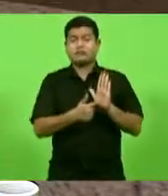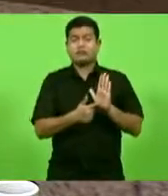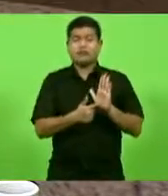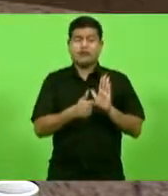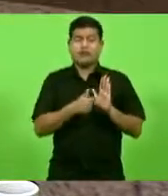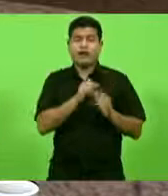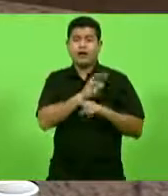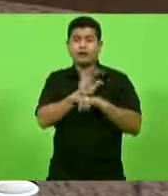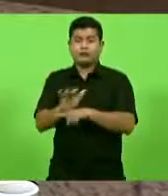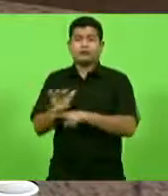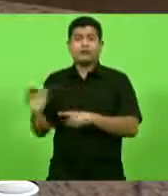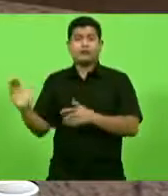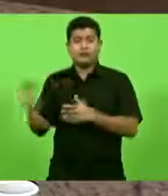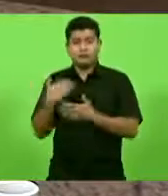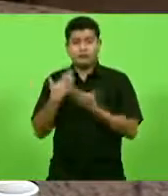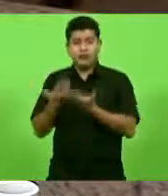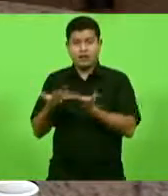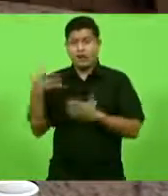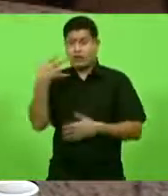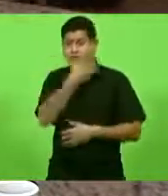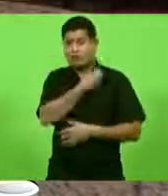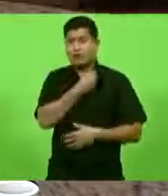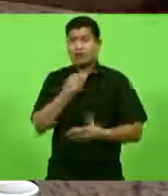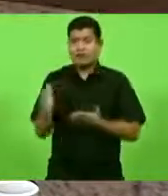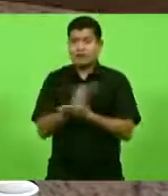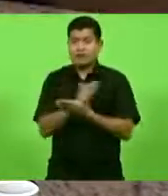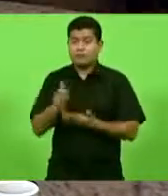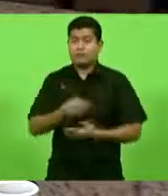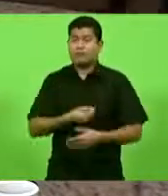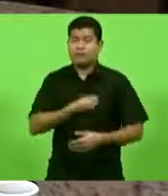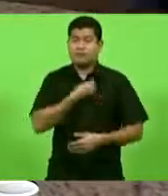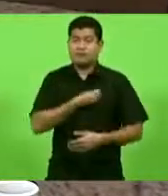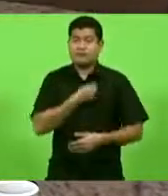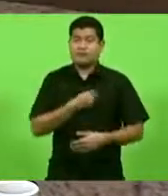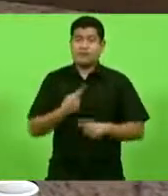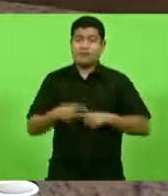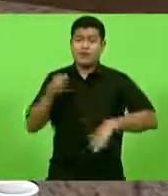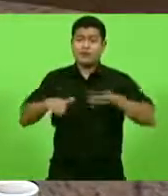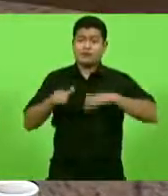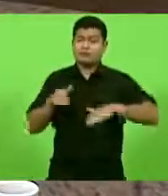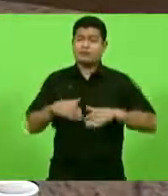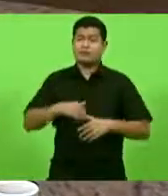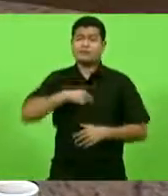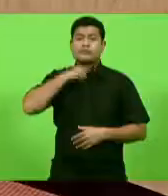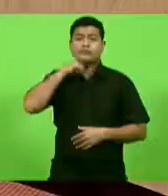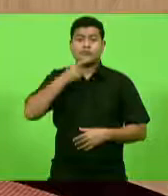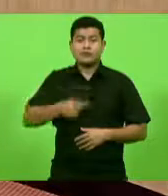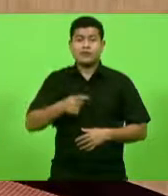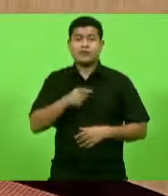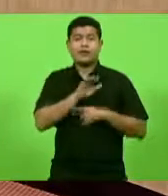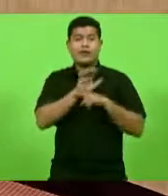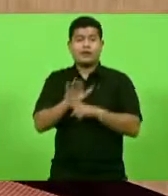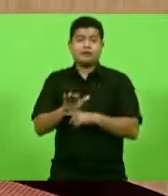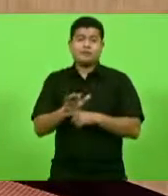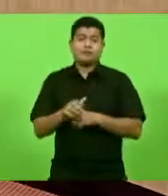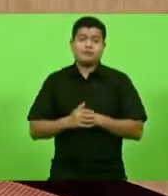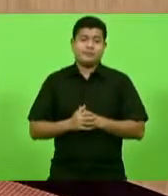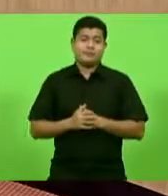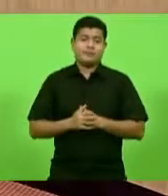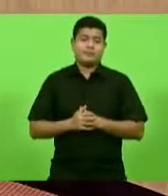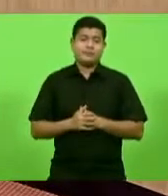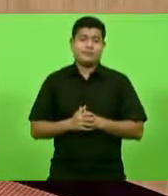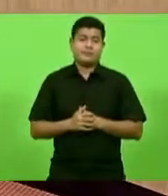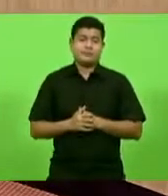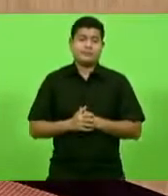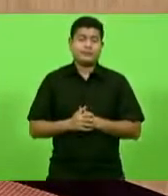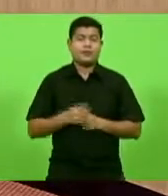salvar algumas vidas que muitas vezes são ceifadas na BR-470. Senhor presidente. Para discutir a